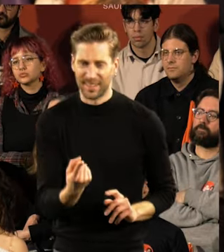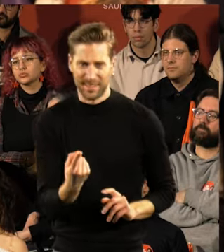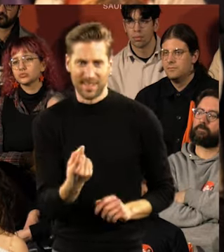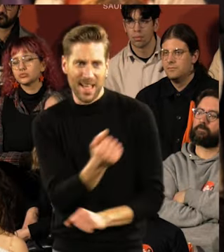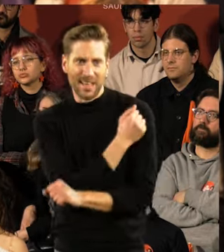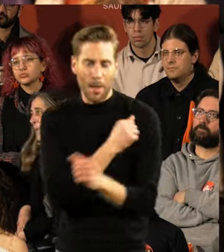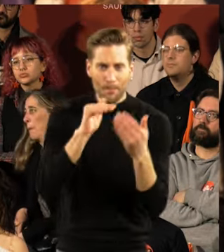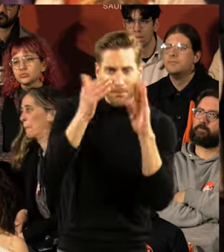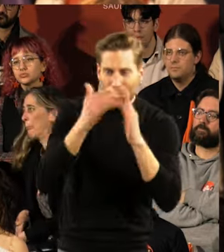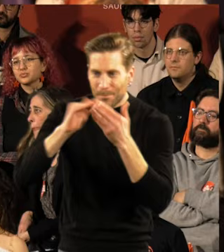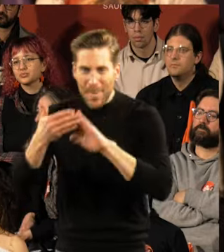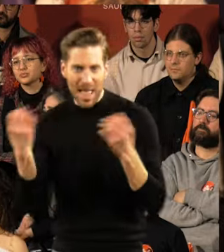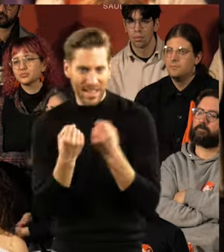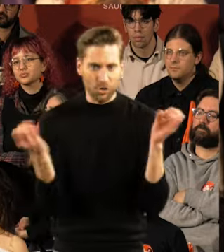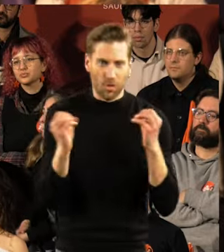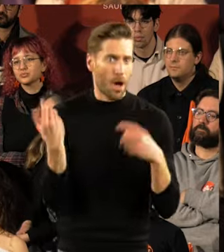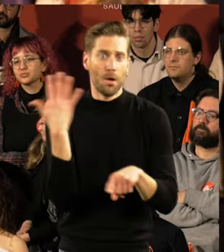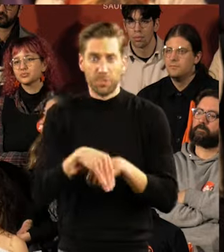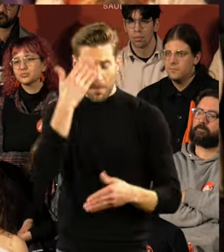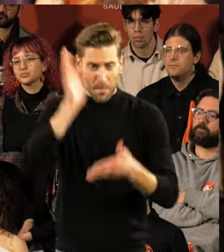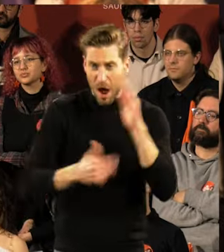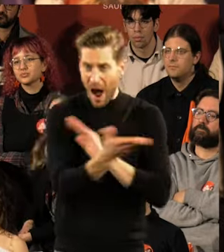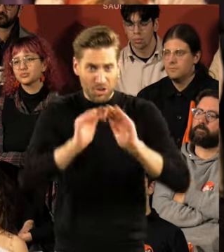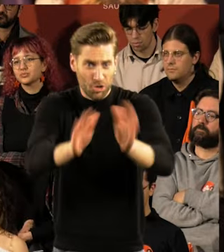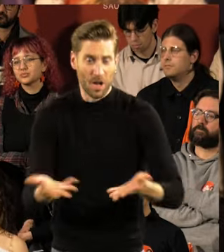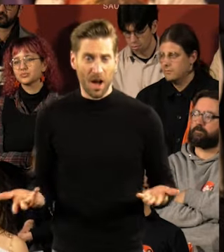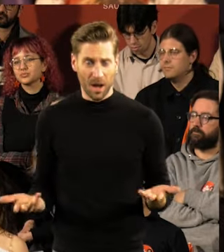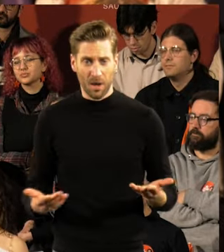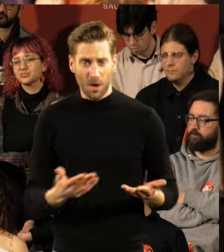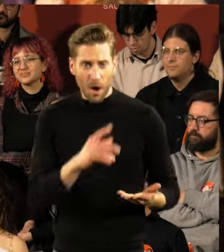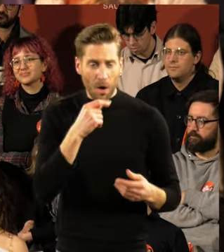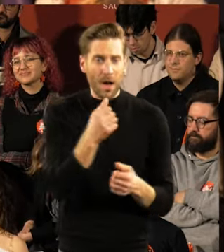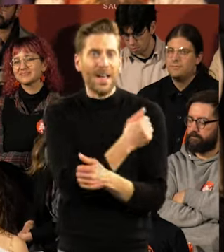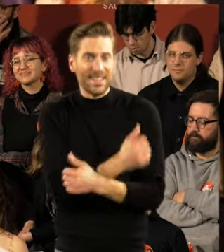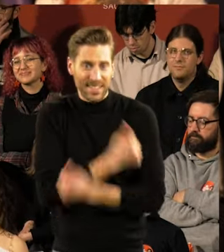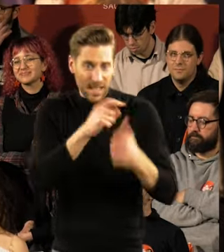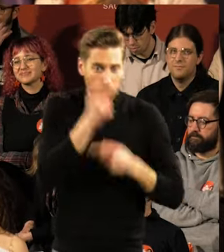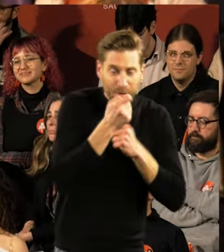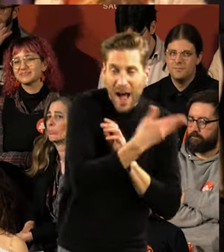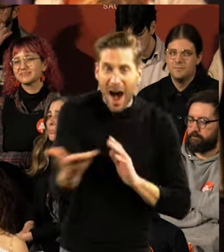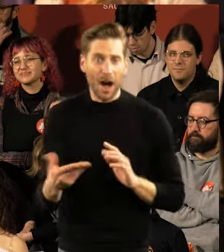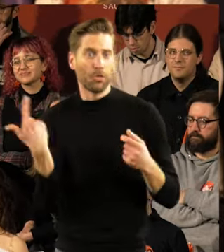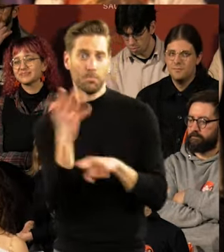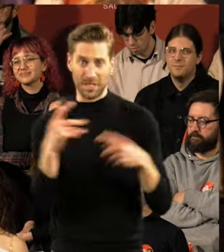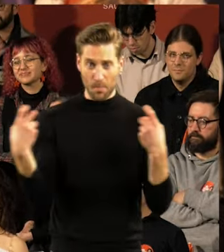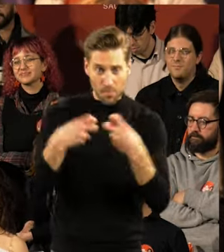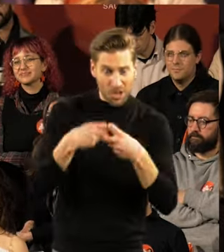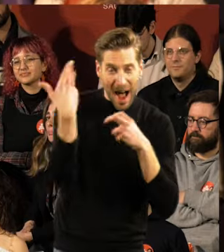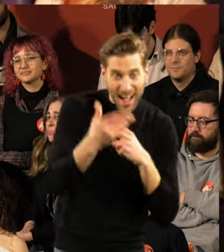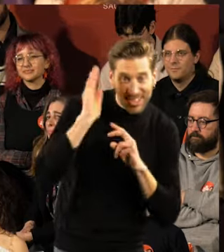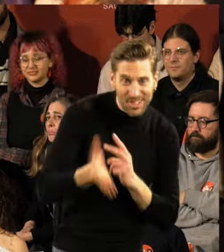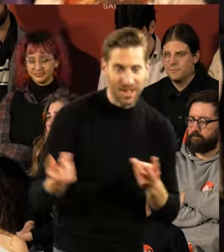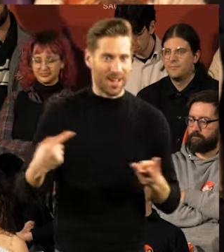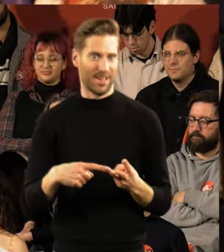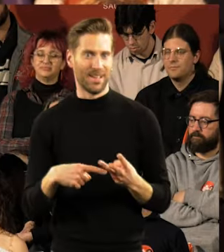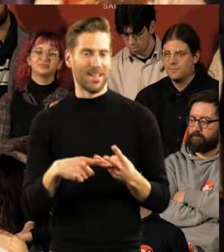sem carros, como já acontece hoje em Barcelona. E podemos ter agricultura urbana, como já acontece hoje em Bruxelas. E podemos ter uma